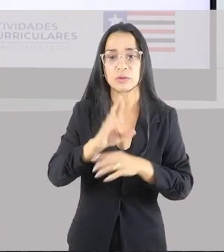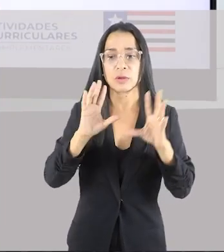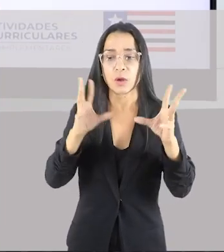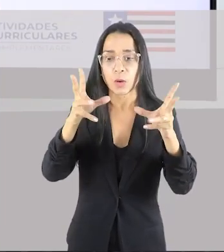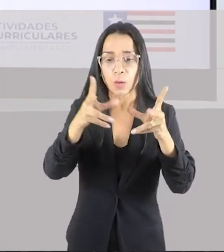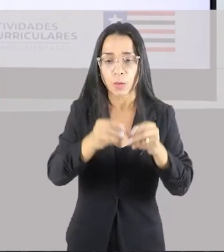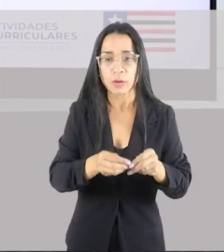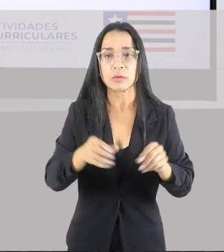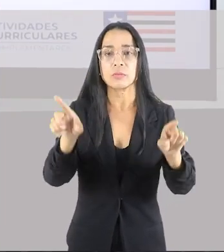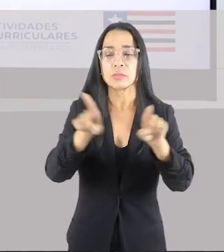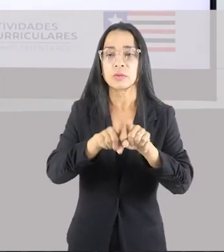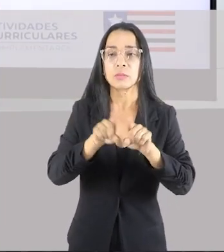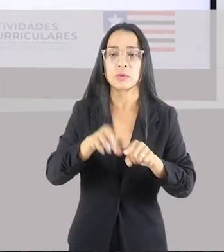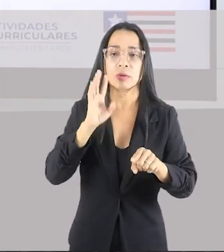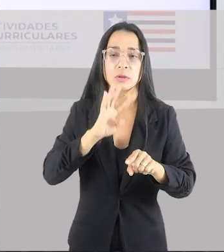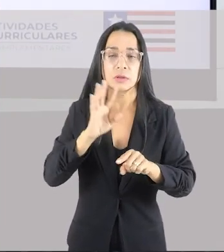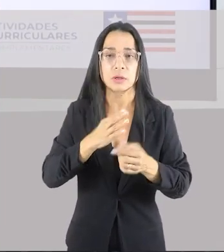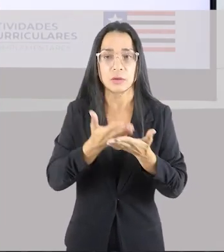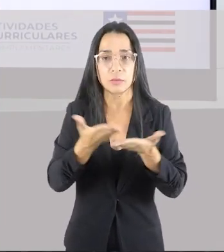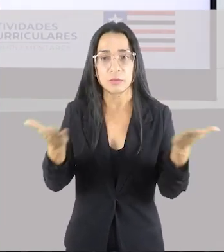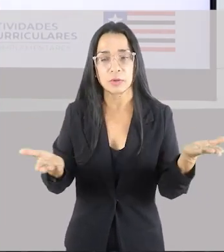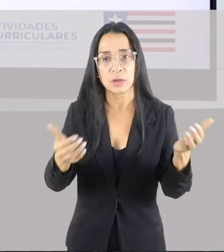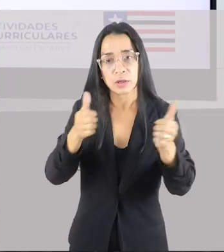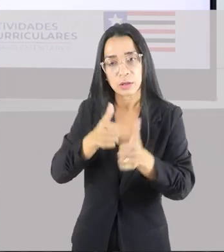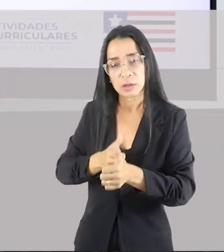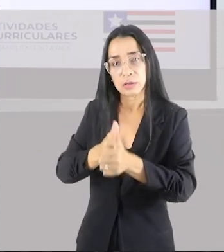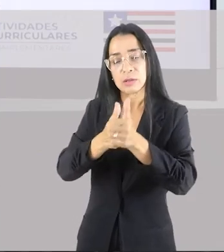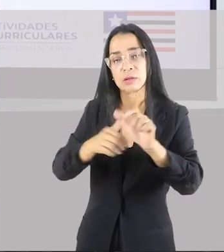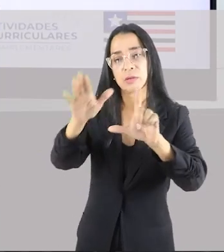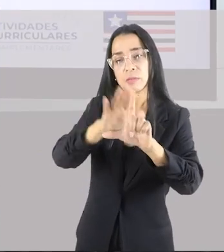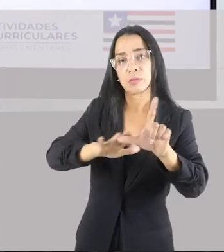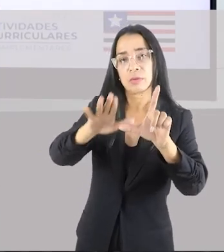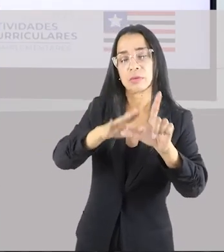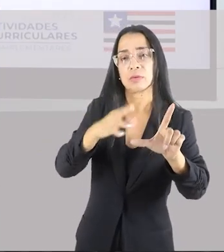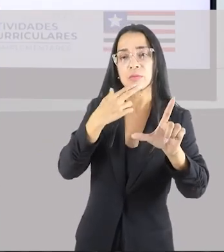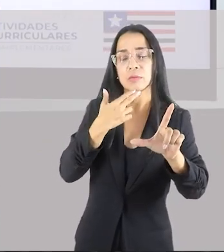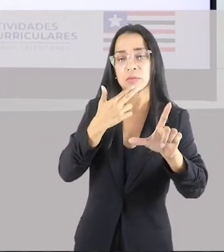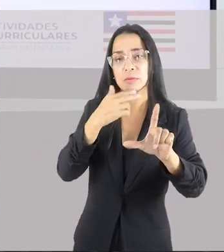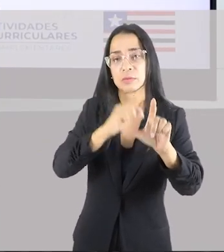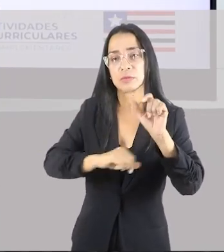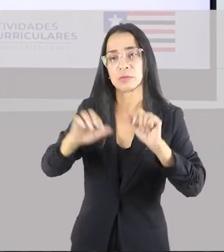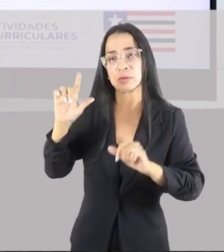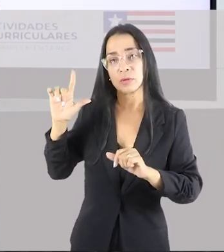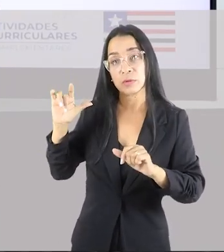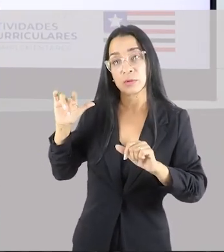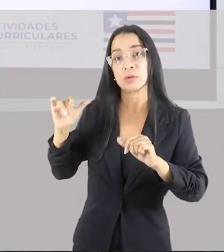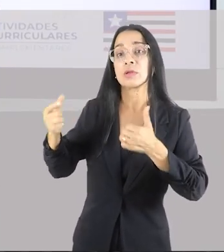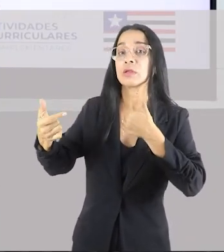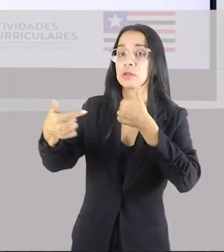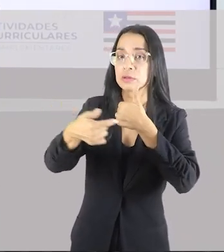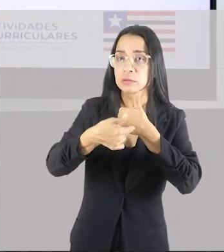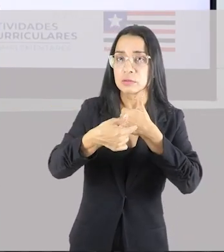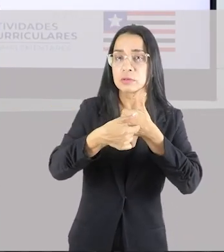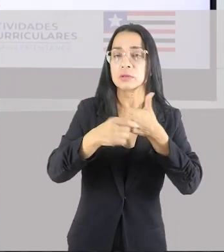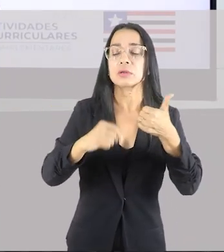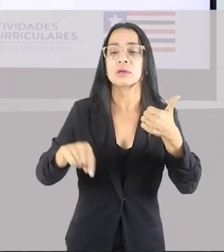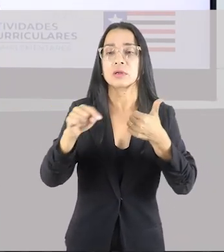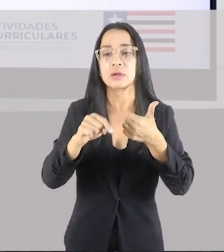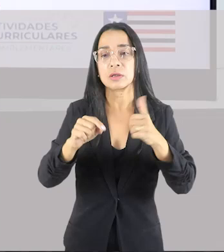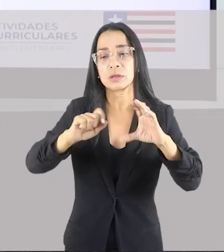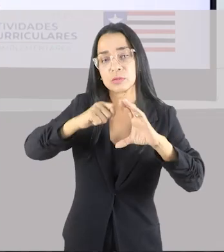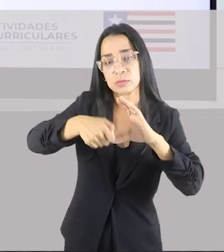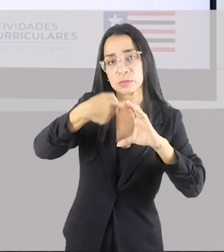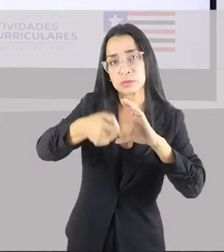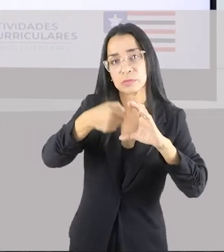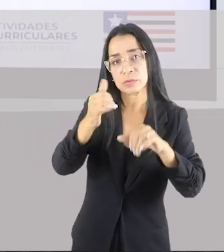também bem legal para vocês. Siga a plataforma Gonçalves Dias lá no Instagram, deixe seu like, né, também nos nossos vídeos aqui